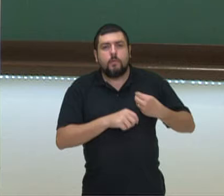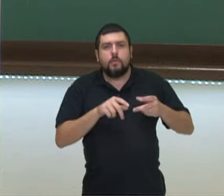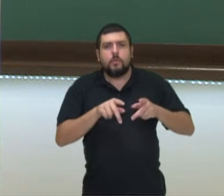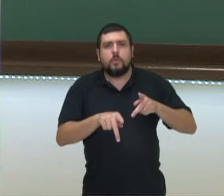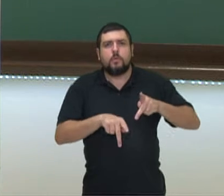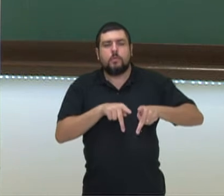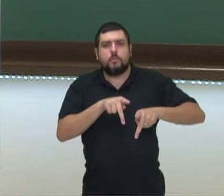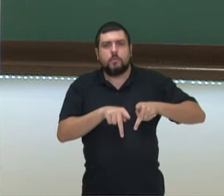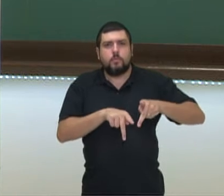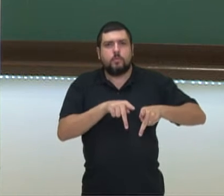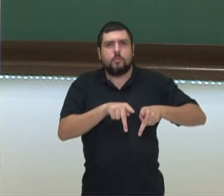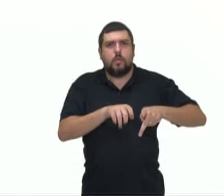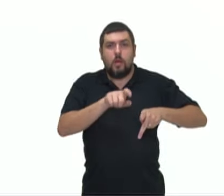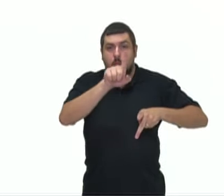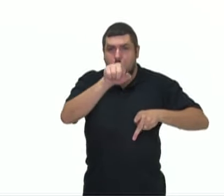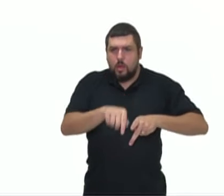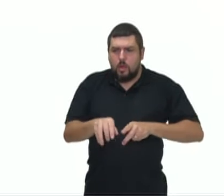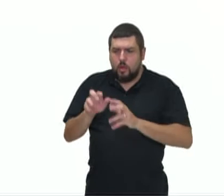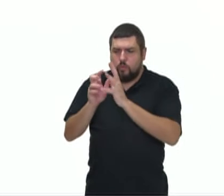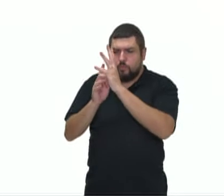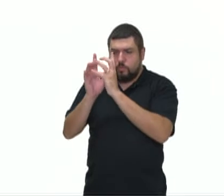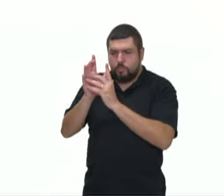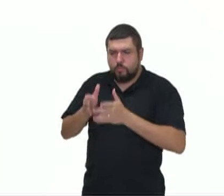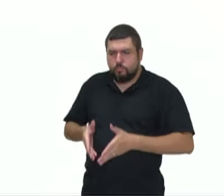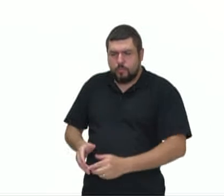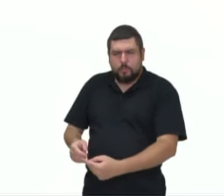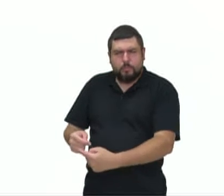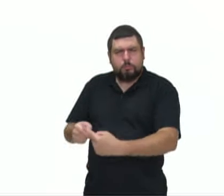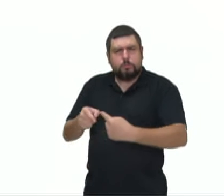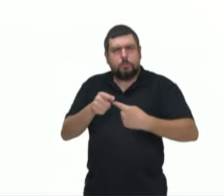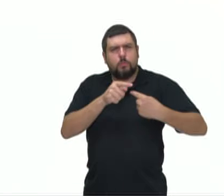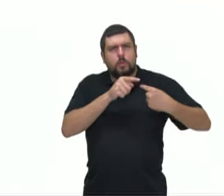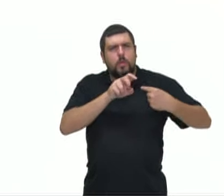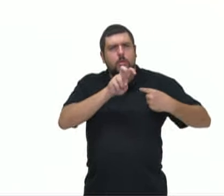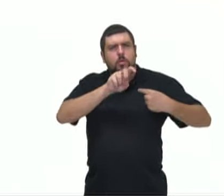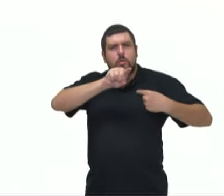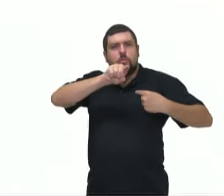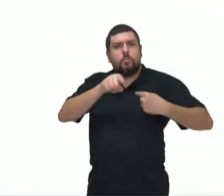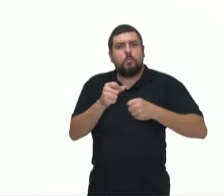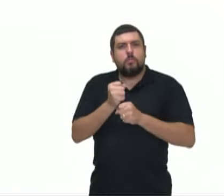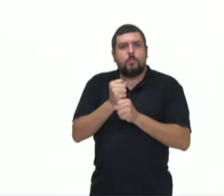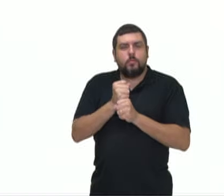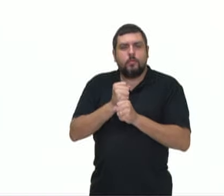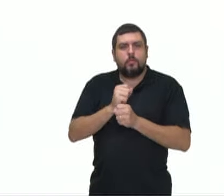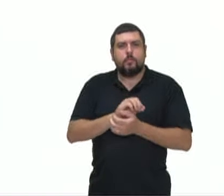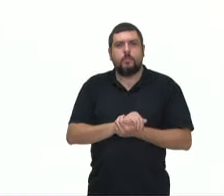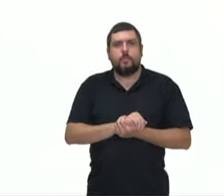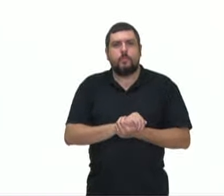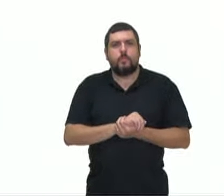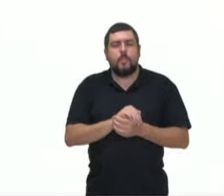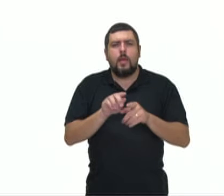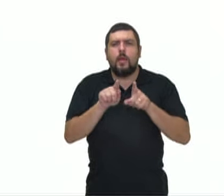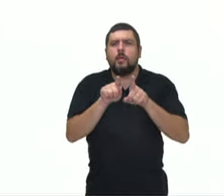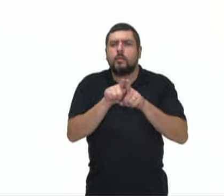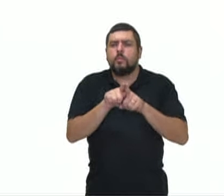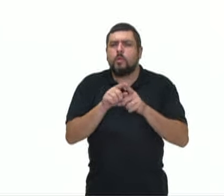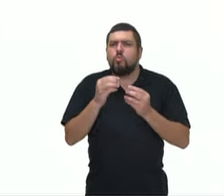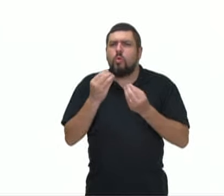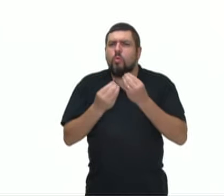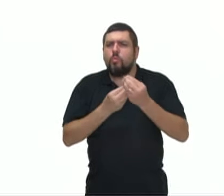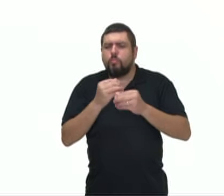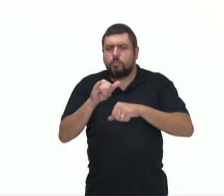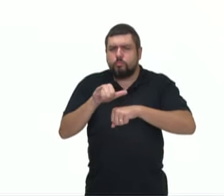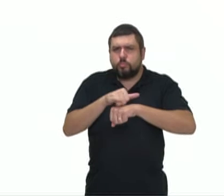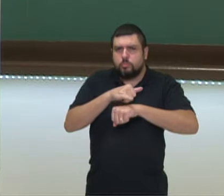anos antes de Cristo. E identificar as técnicas empregadas na produção artística da pré-história,